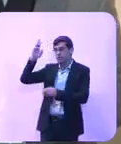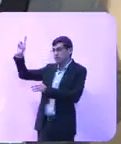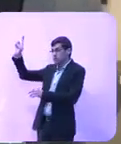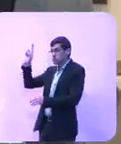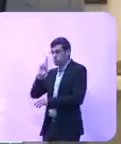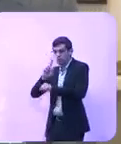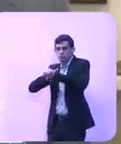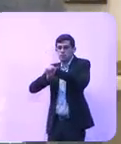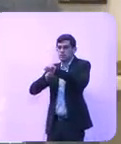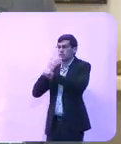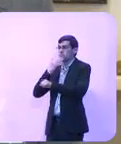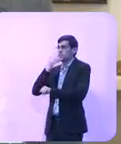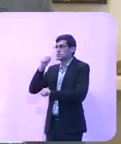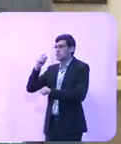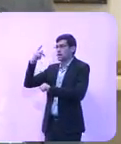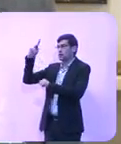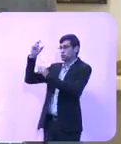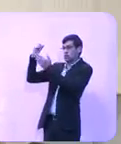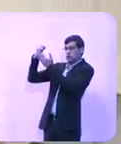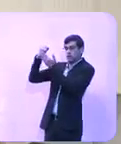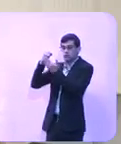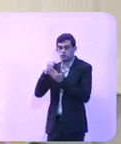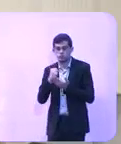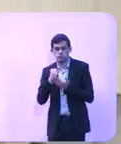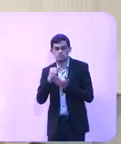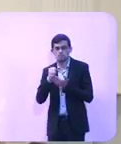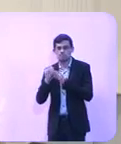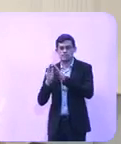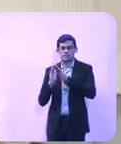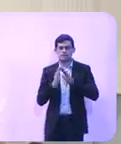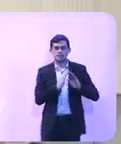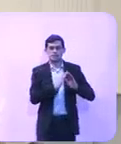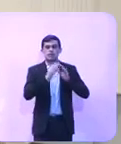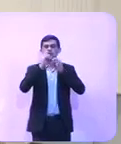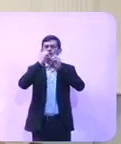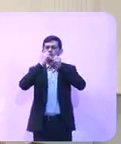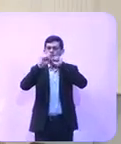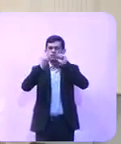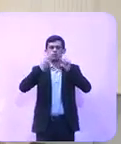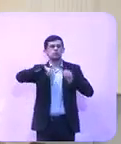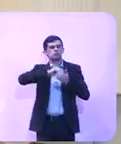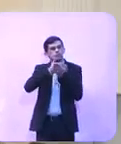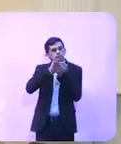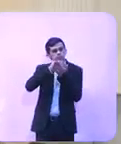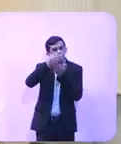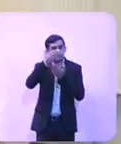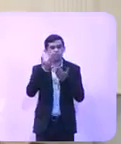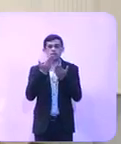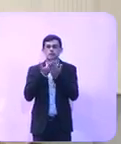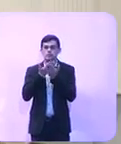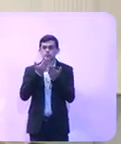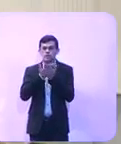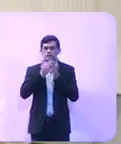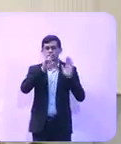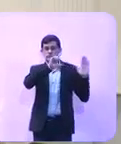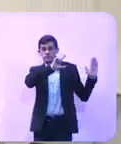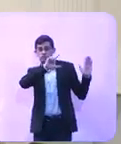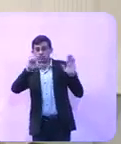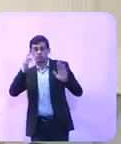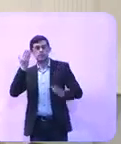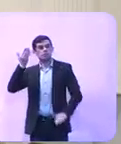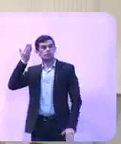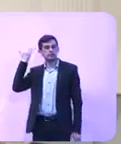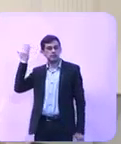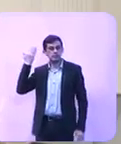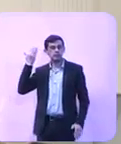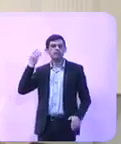quando pedirmos a tua ajuda. Esse é o salmo que nós começamos a estudar a semana passada,